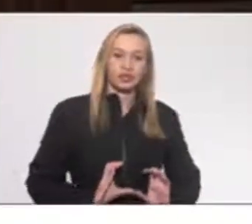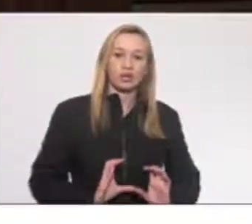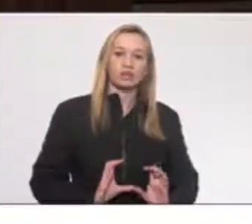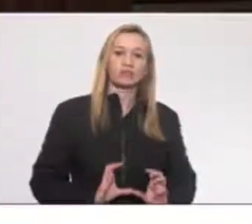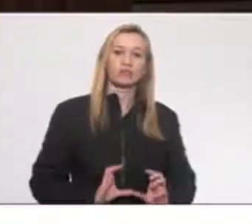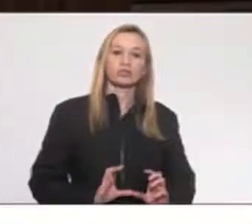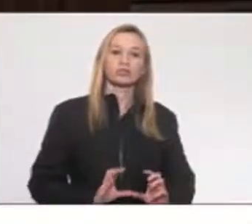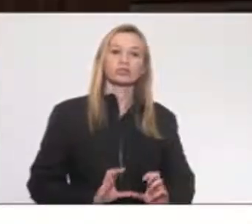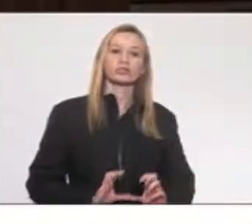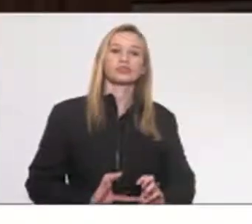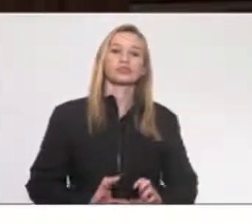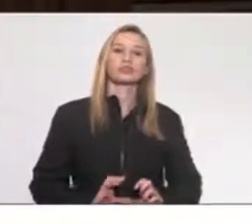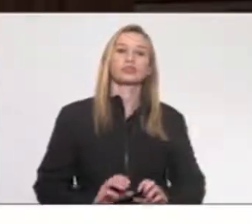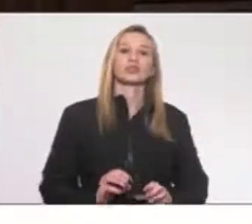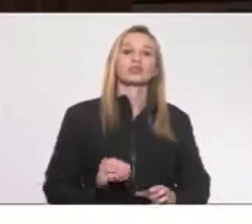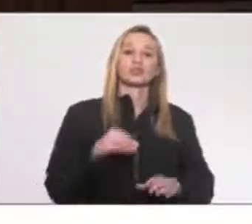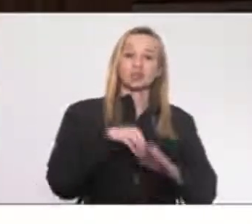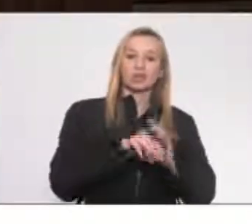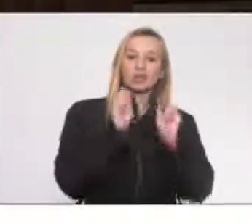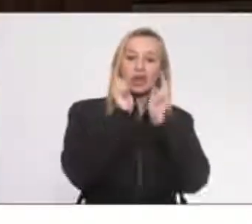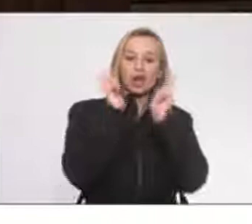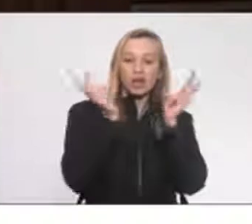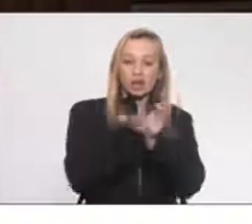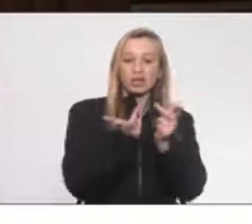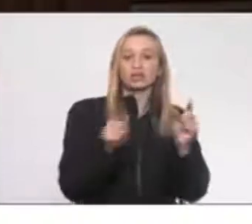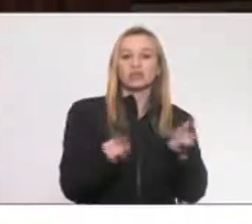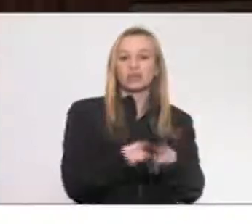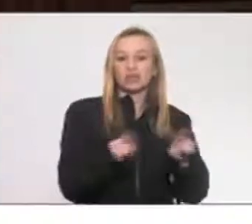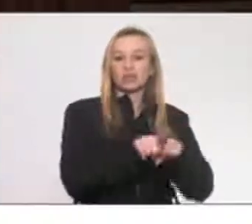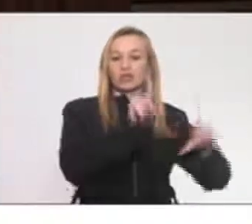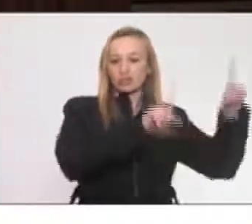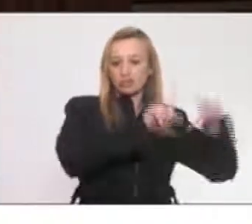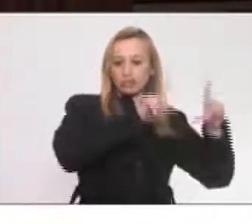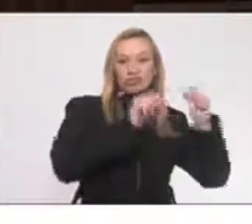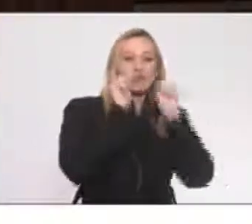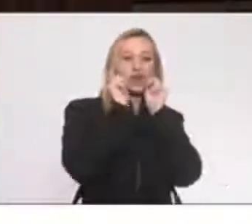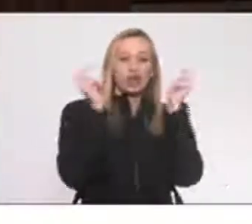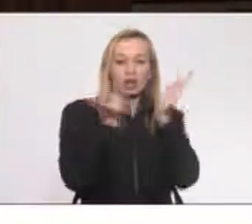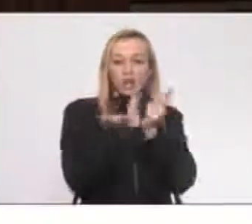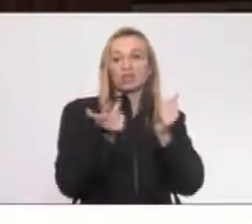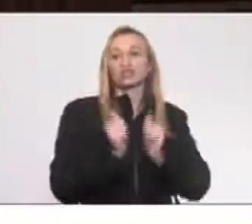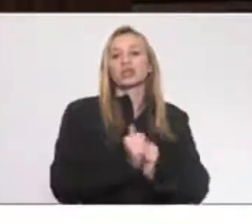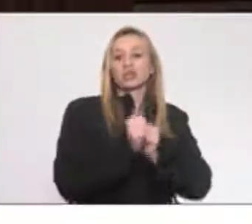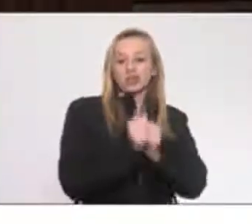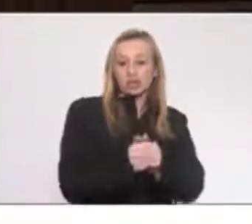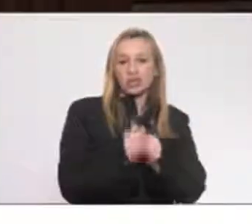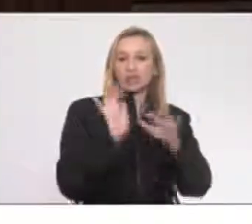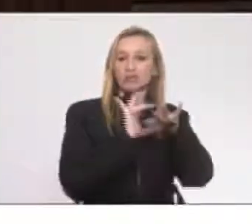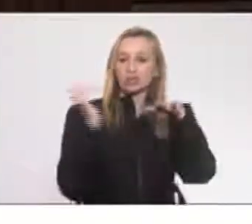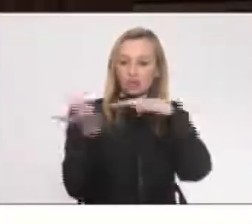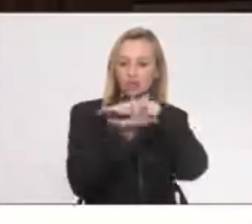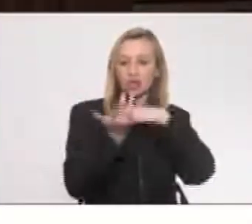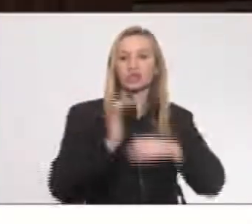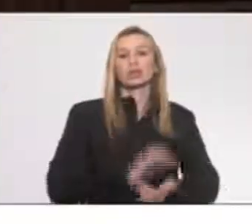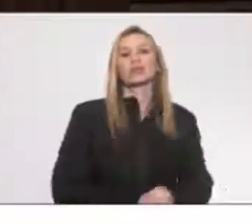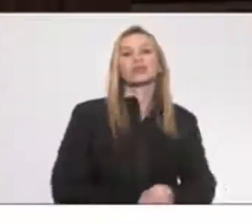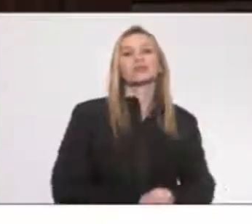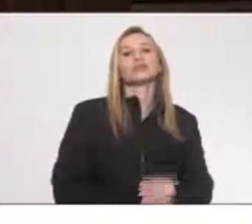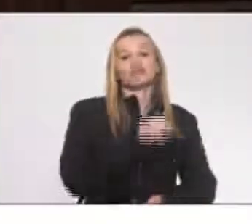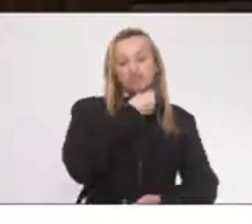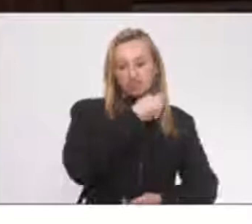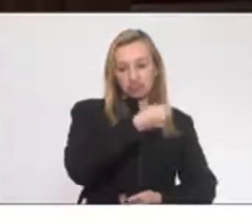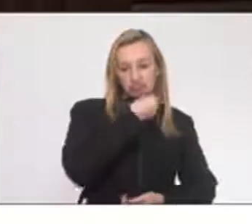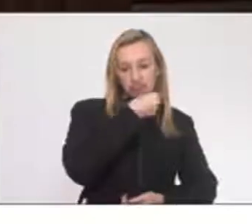galerias, cidadãos e cidadãs que nos assistem pela TV Alerj, nos seguem pelas redes sociais,